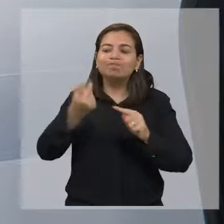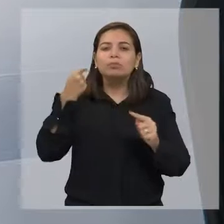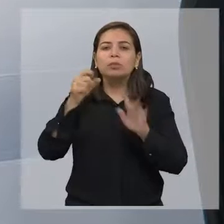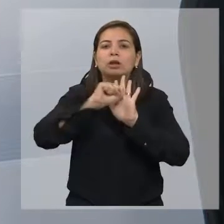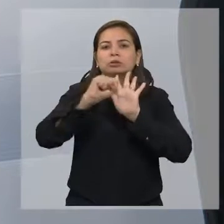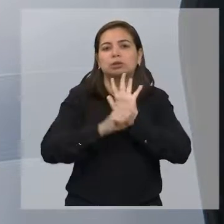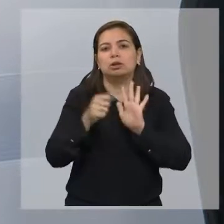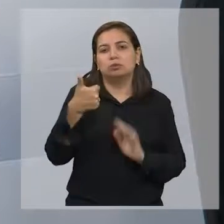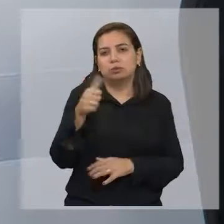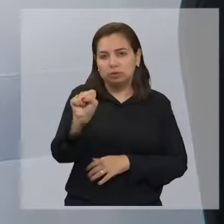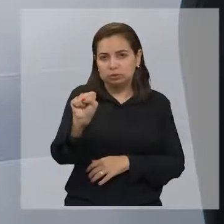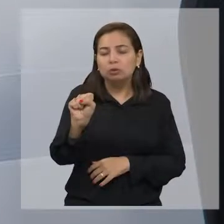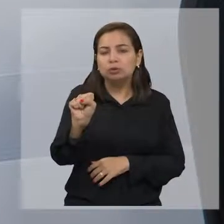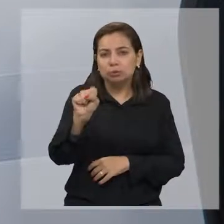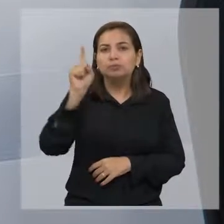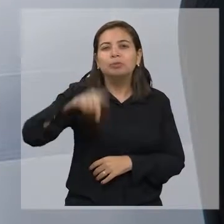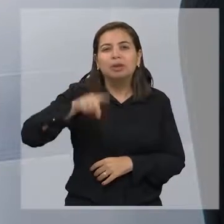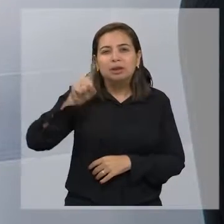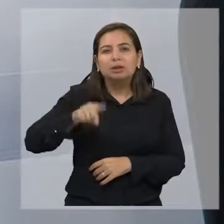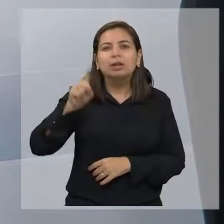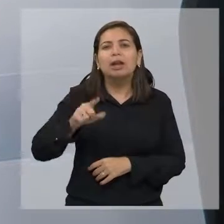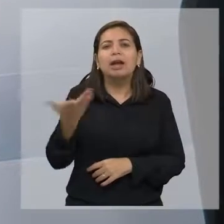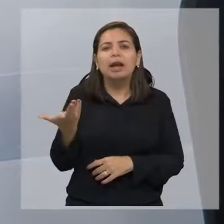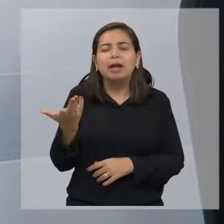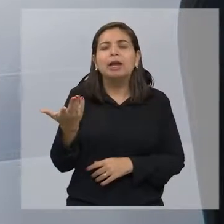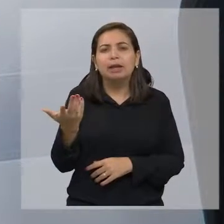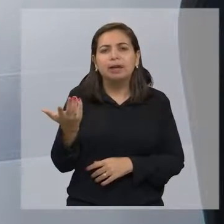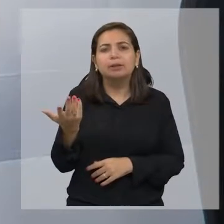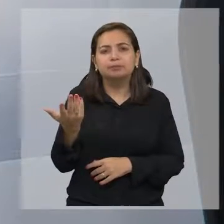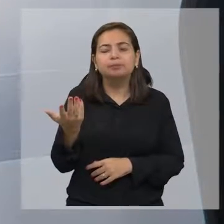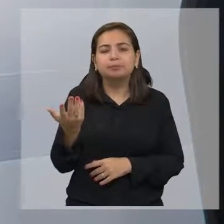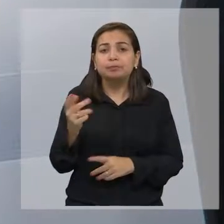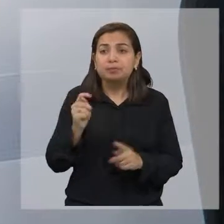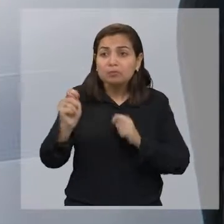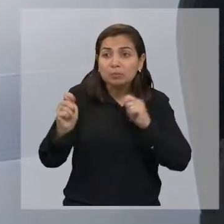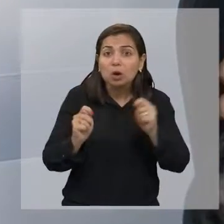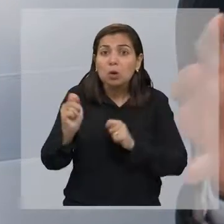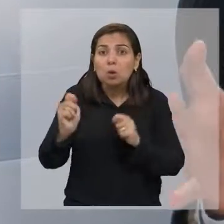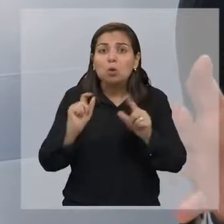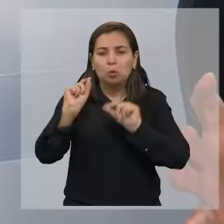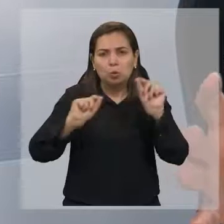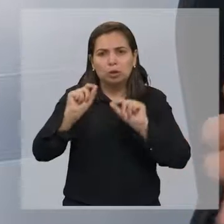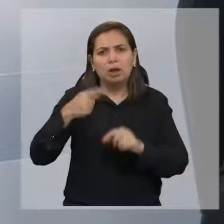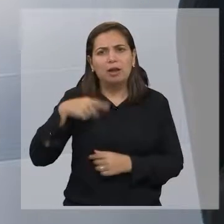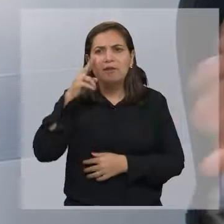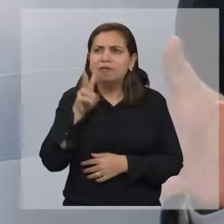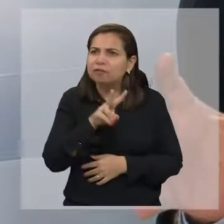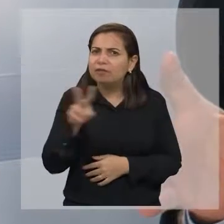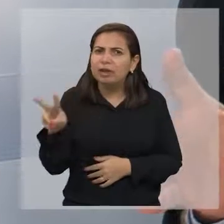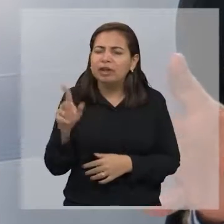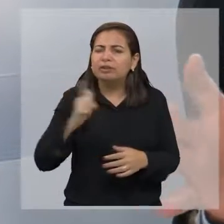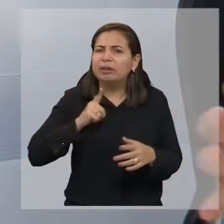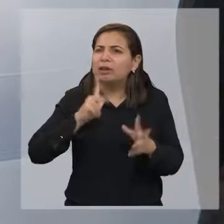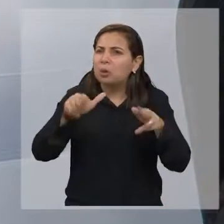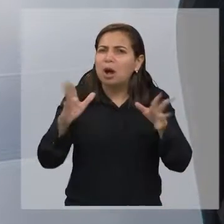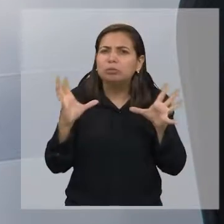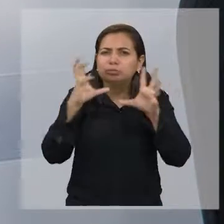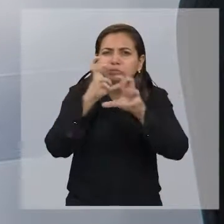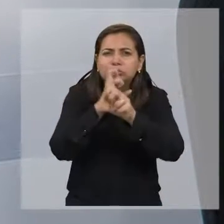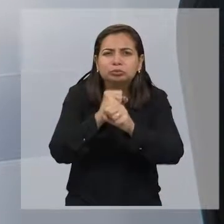ideias pautadas pelo racionalismo. Estão bem atuais. Muito atuais. Porque o que se vê é uma onda obscurantista,